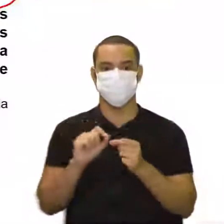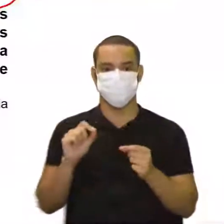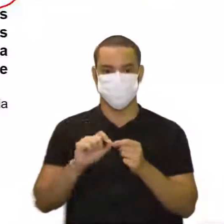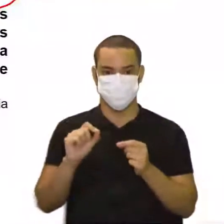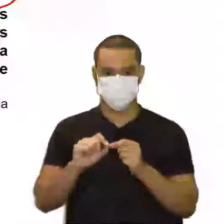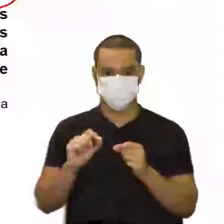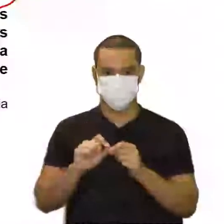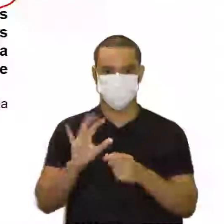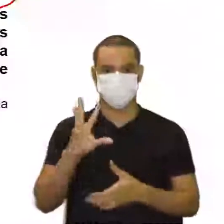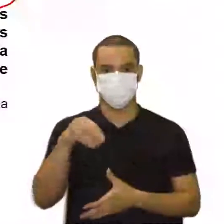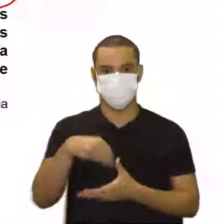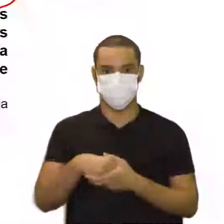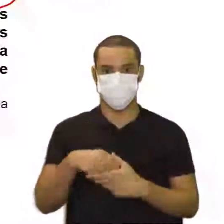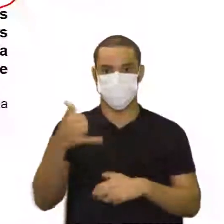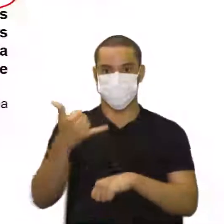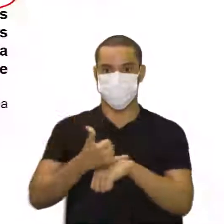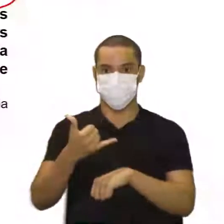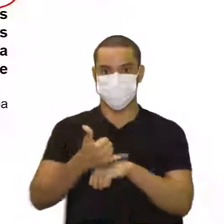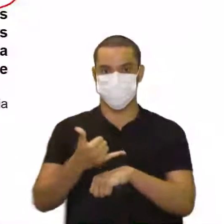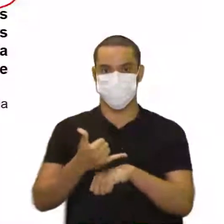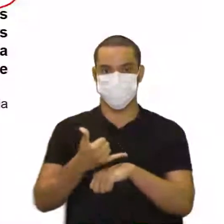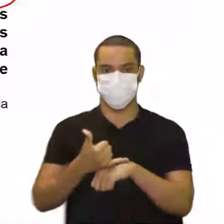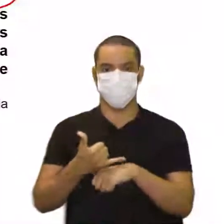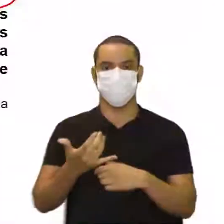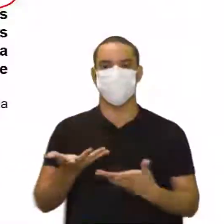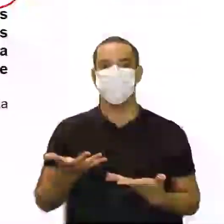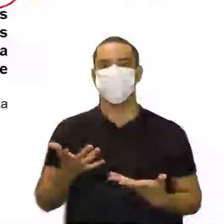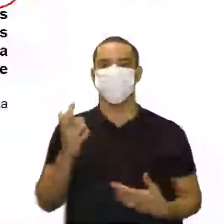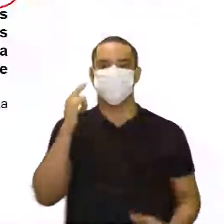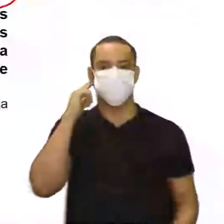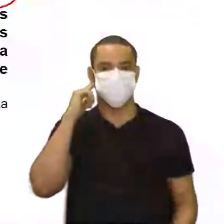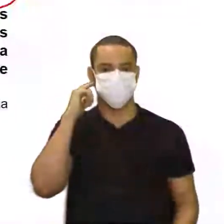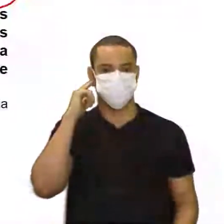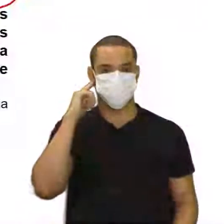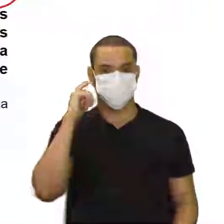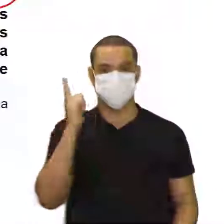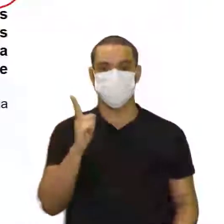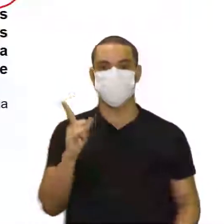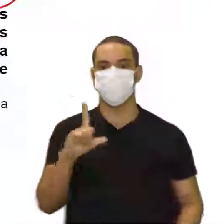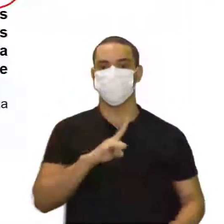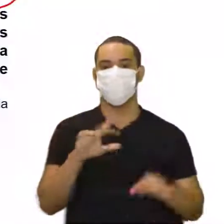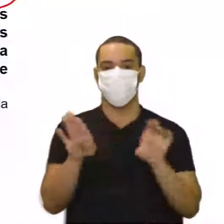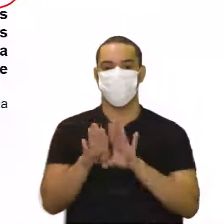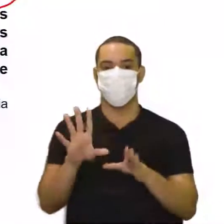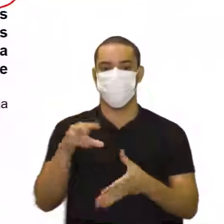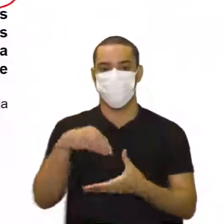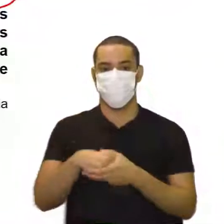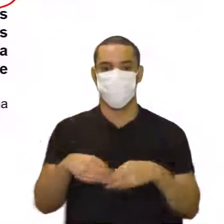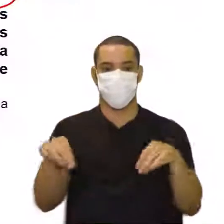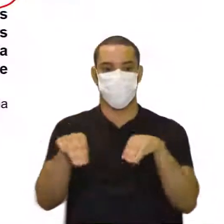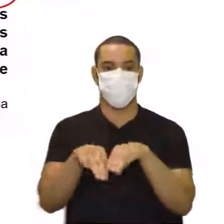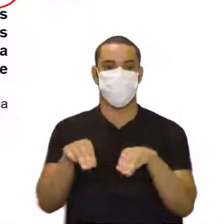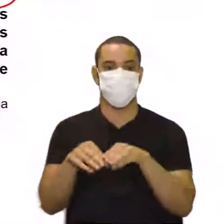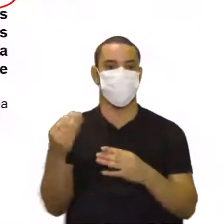pelo núcleo metálico da Terra. E aqui o experimento quer reproduzir esse campo magnético